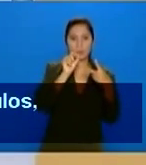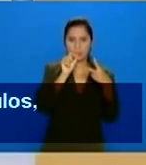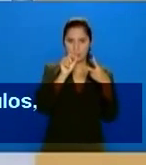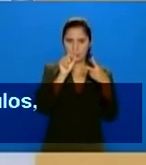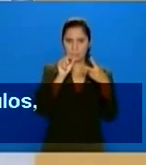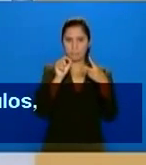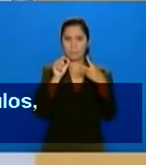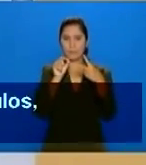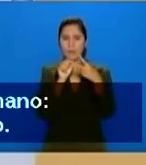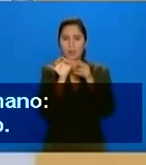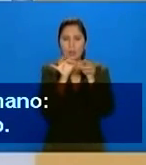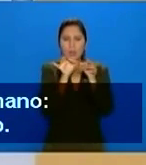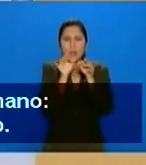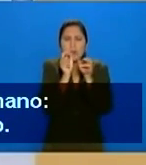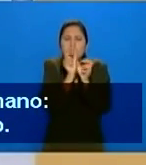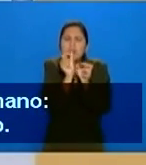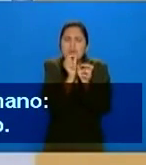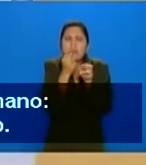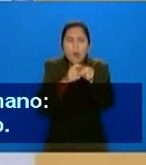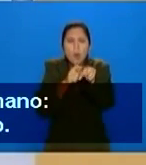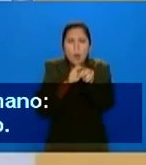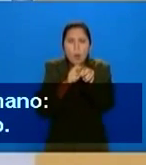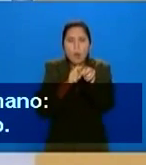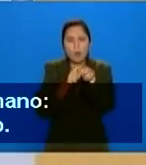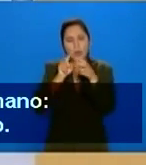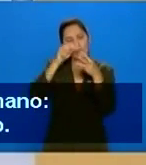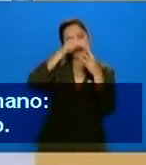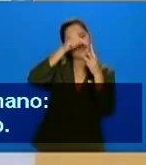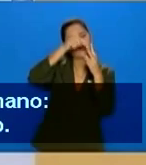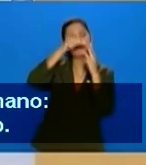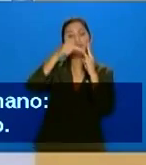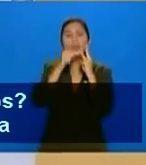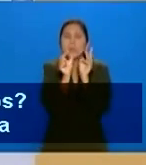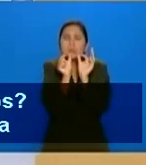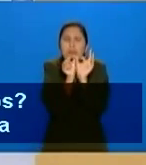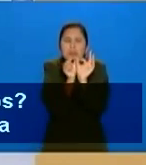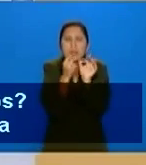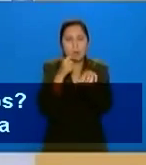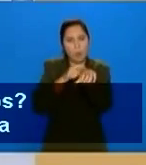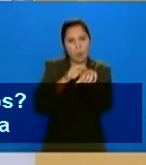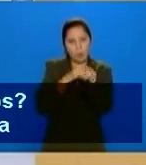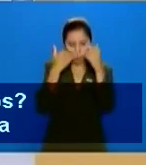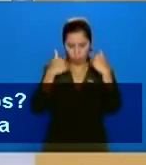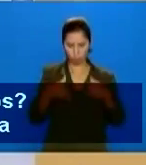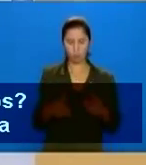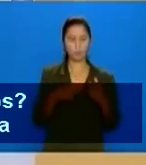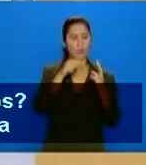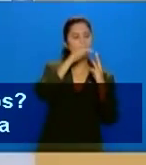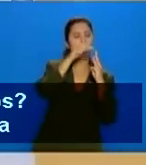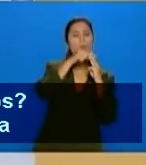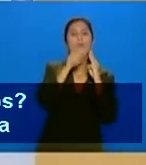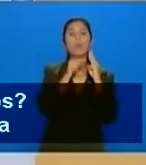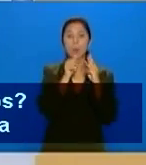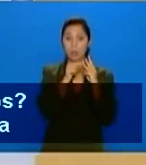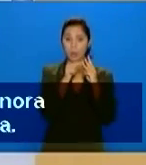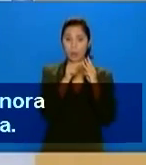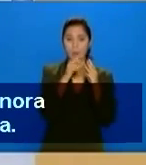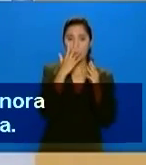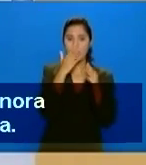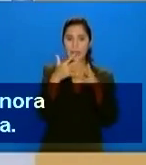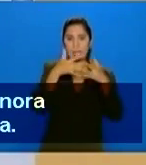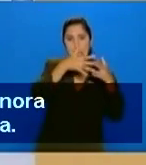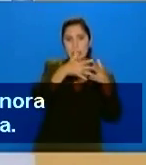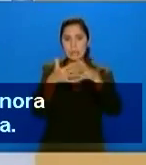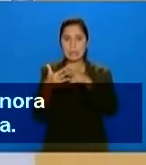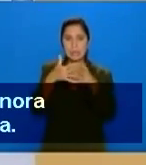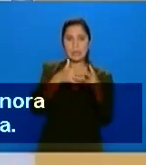ossículos, os menores ossos que nós temos no corpo humano: martelo, bigorna e estribo. Qual a função desses ossos? Eles funcionam em